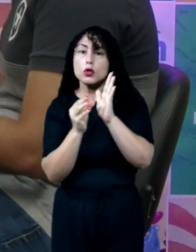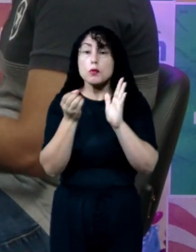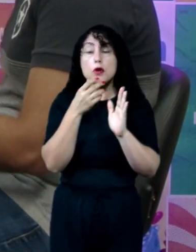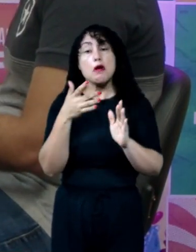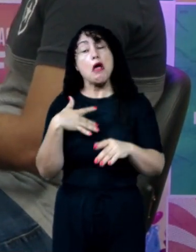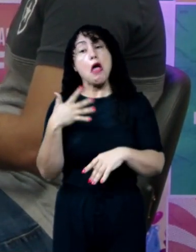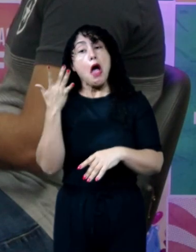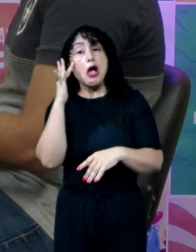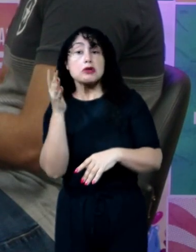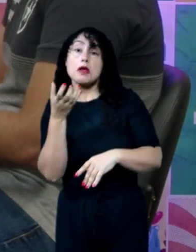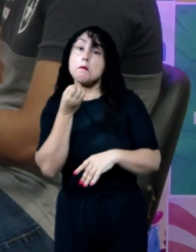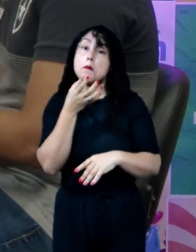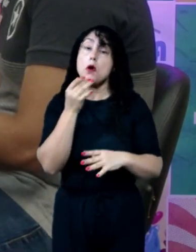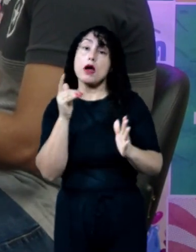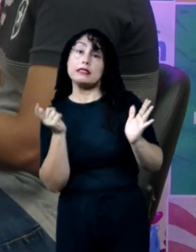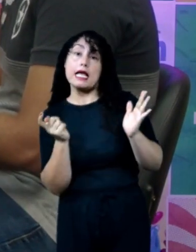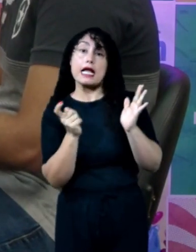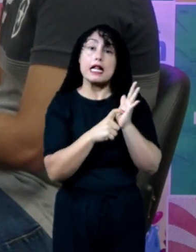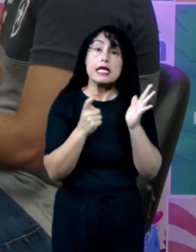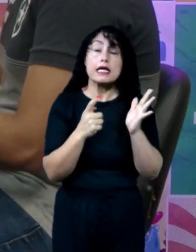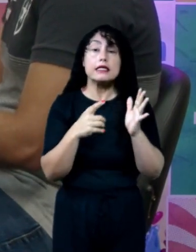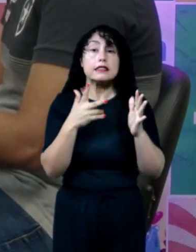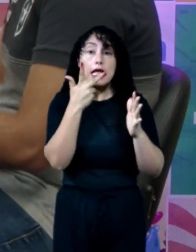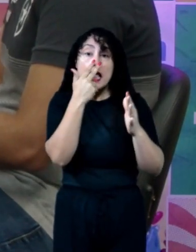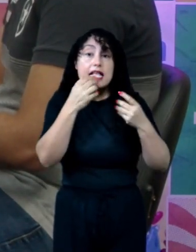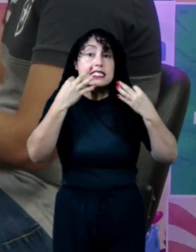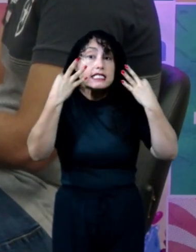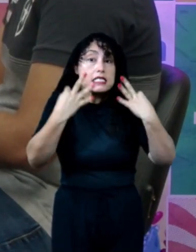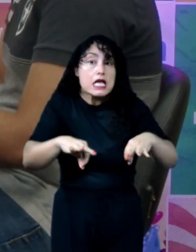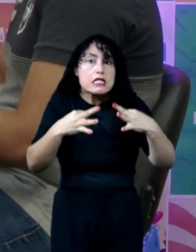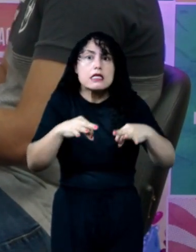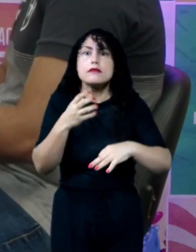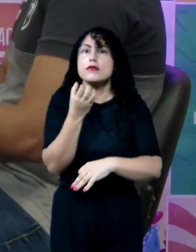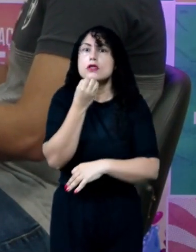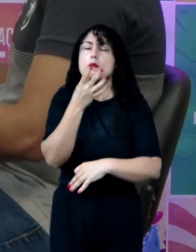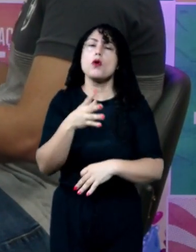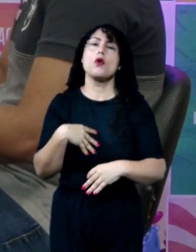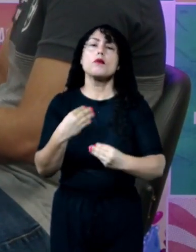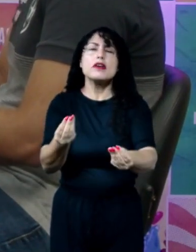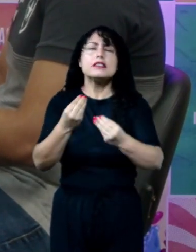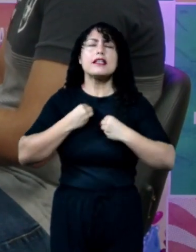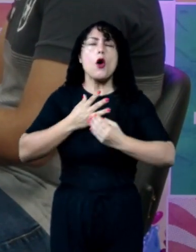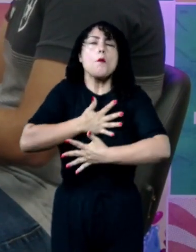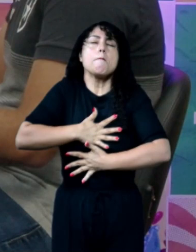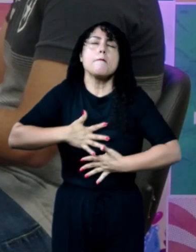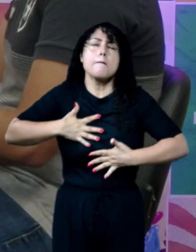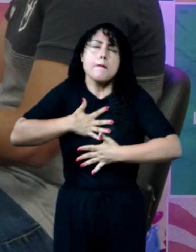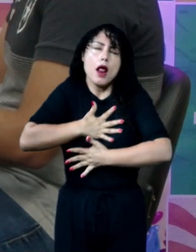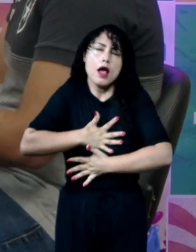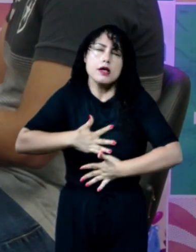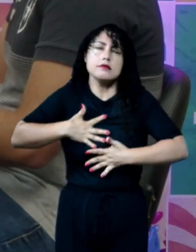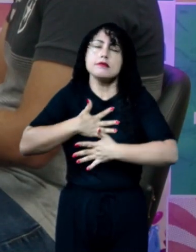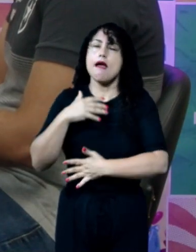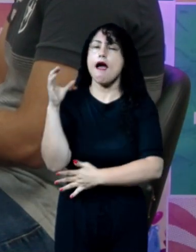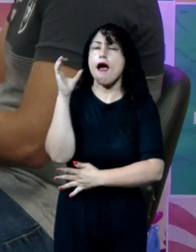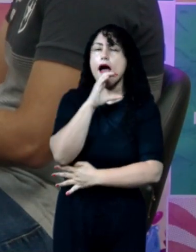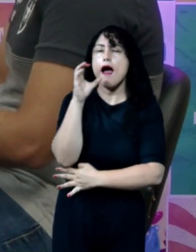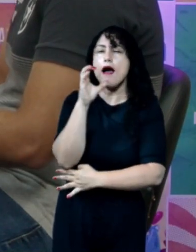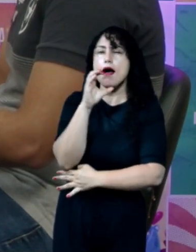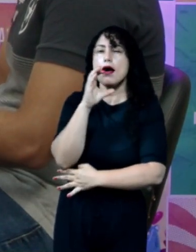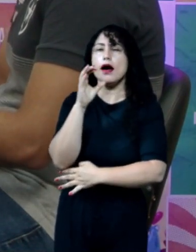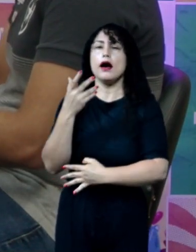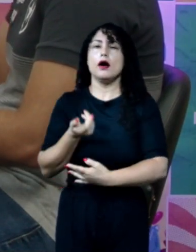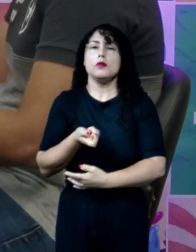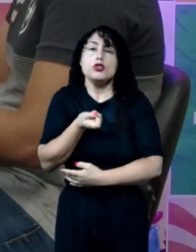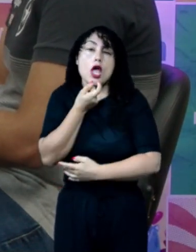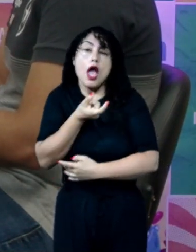você clica, você vai apostar que vai ser algo bom, né, que vai ser algo que vai te dar um prazer imediato de